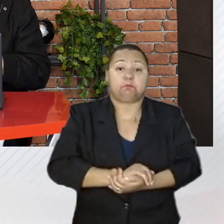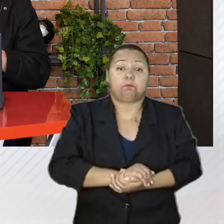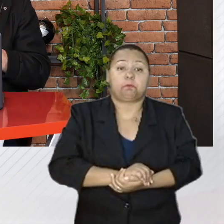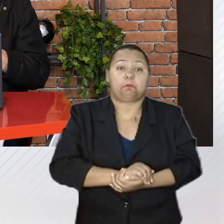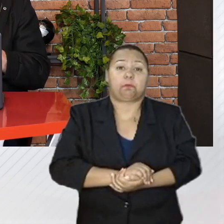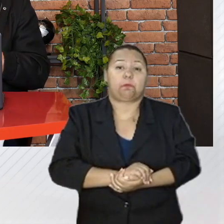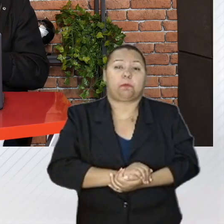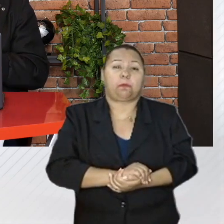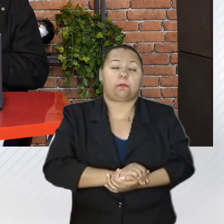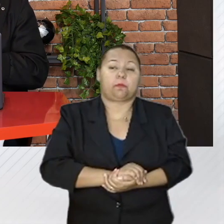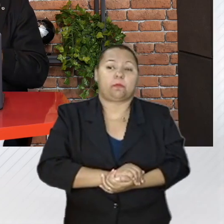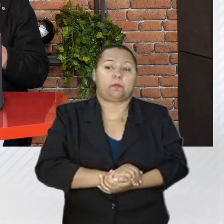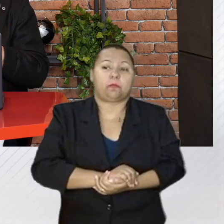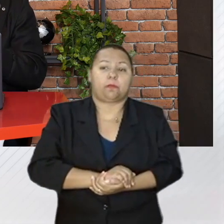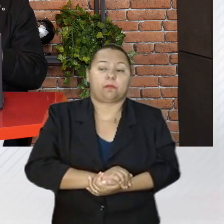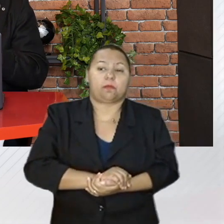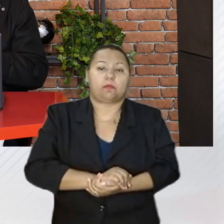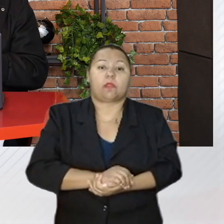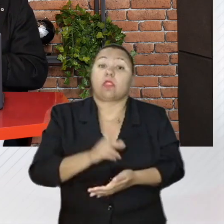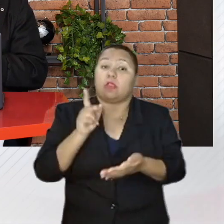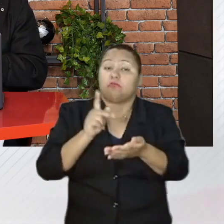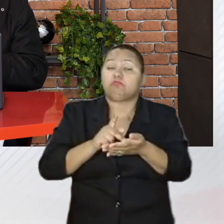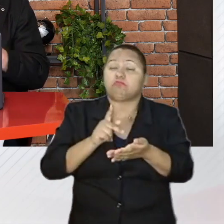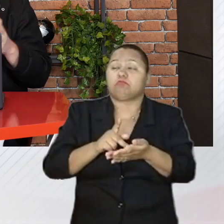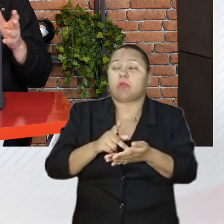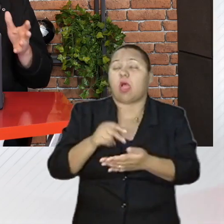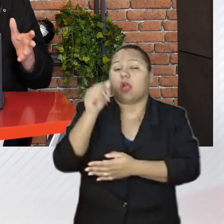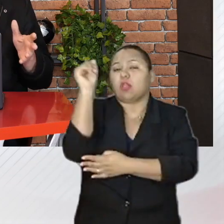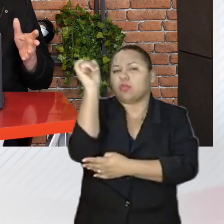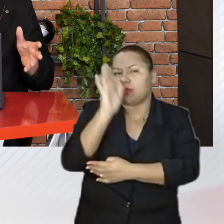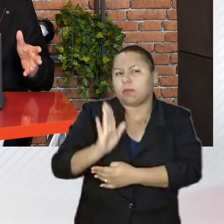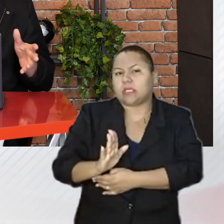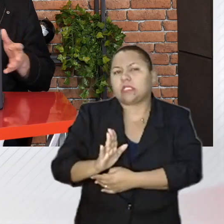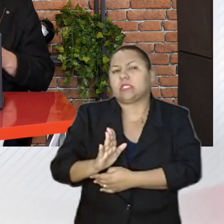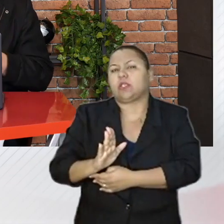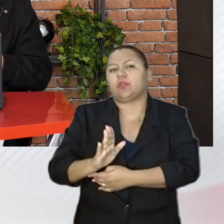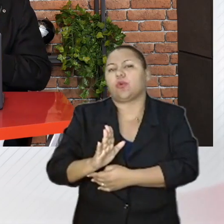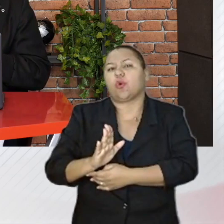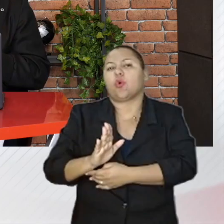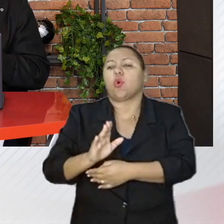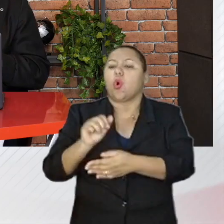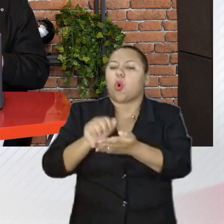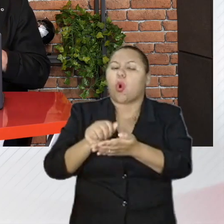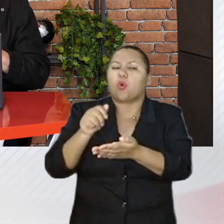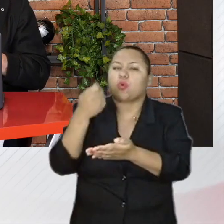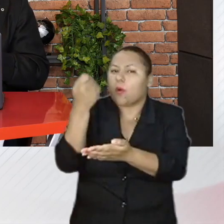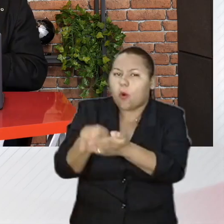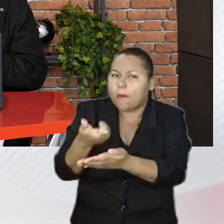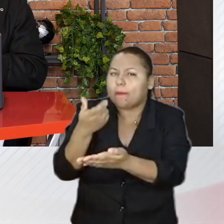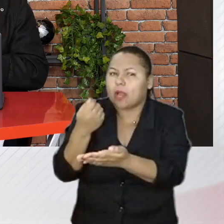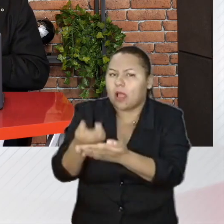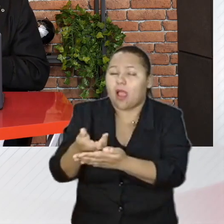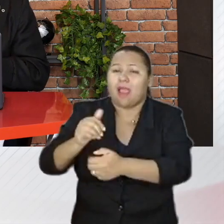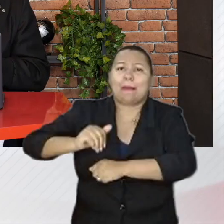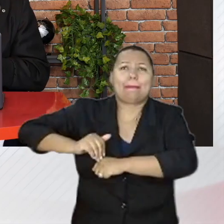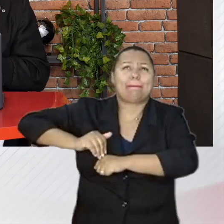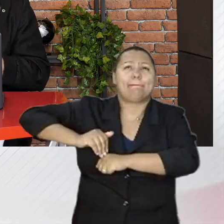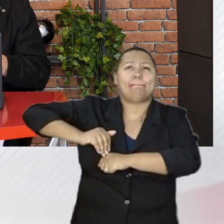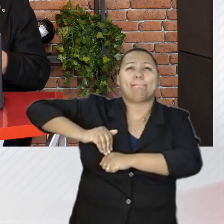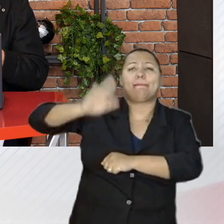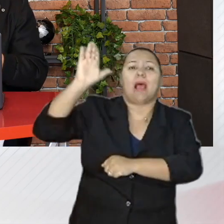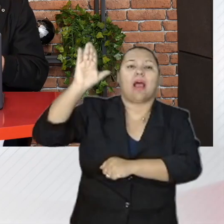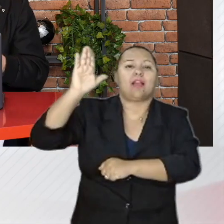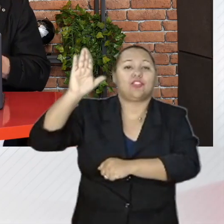que realmente no Brasil a questão do consumo ele é muito mais alto, né, em